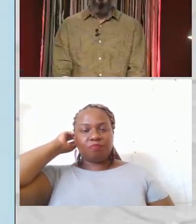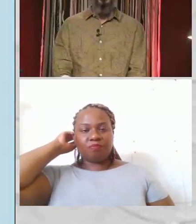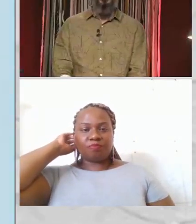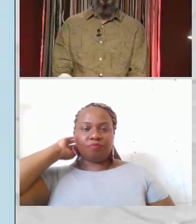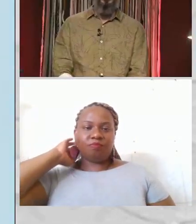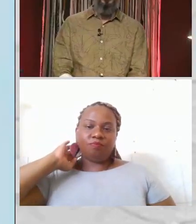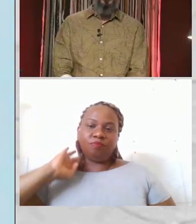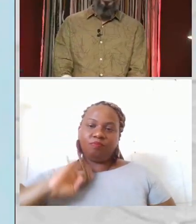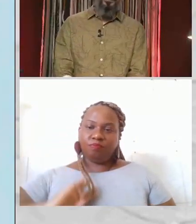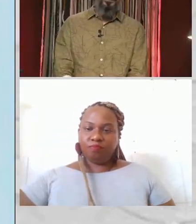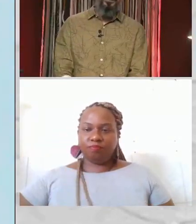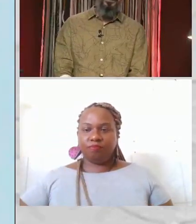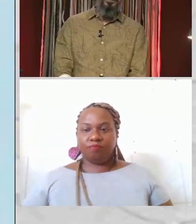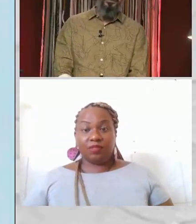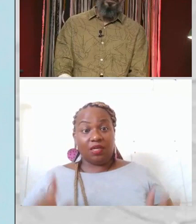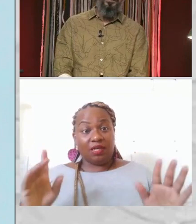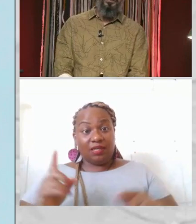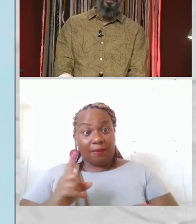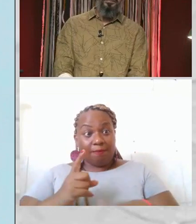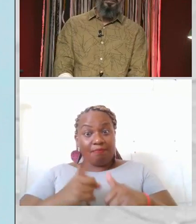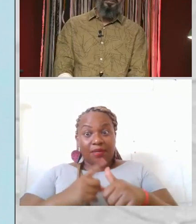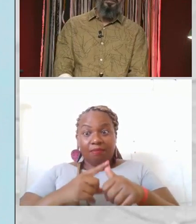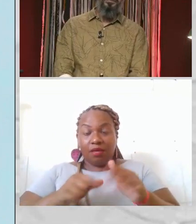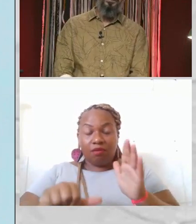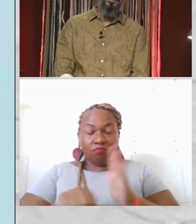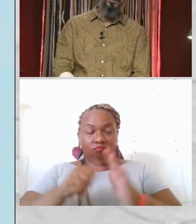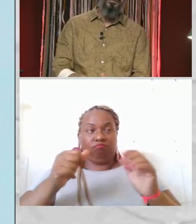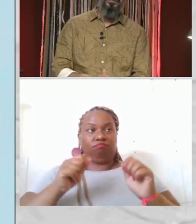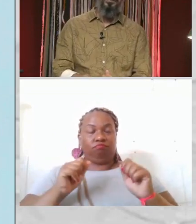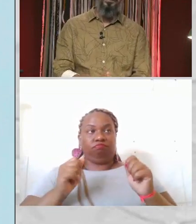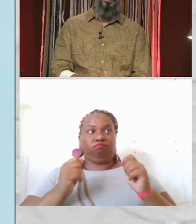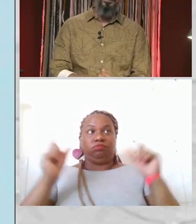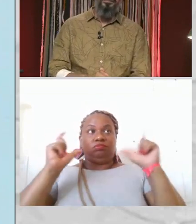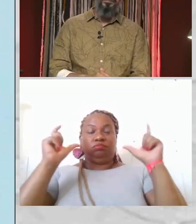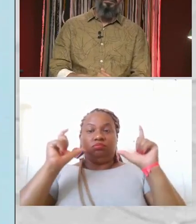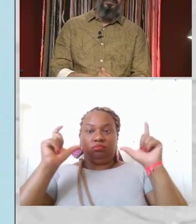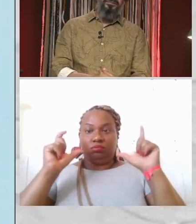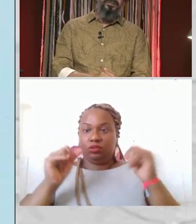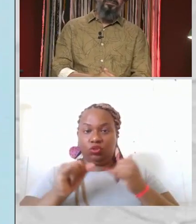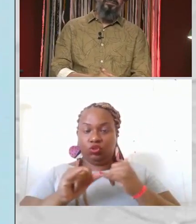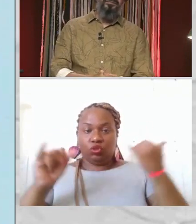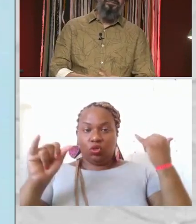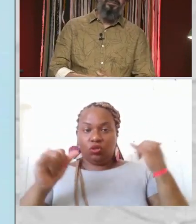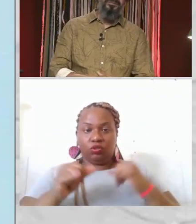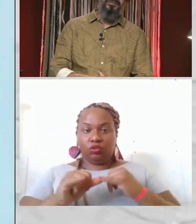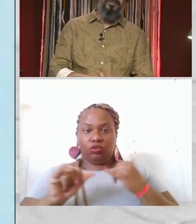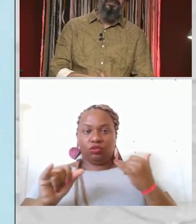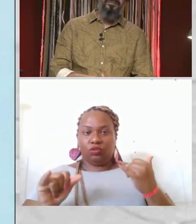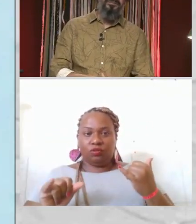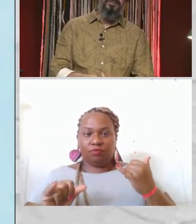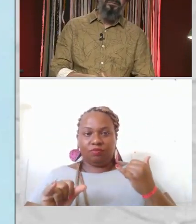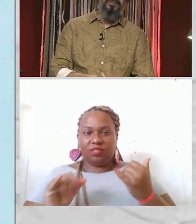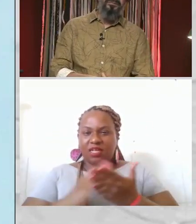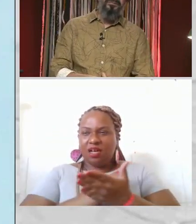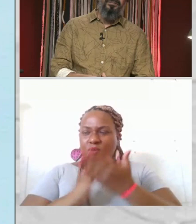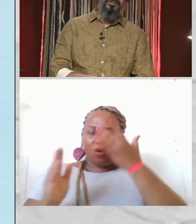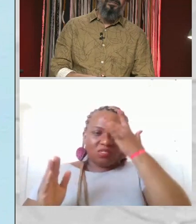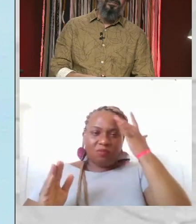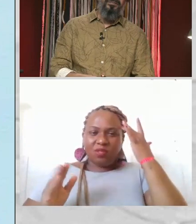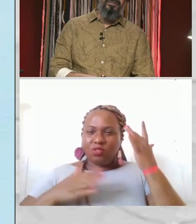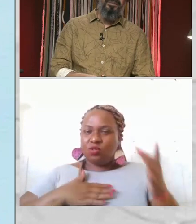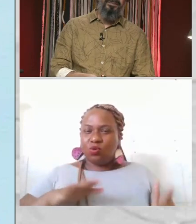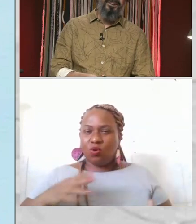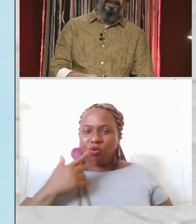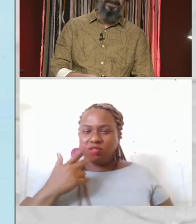no primeiro momento foi um choque para todo mundo, assim, porque tem um lado aí da pandemia que as pessoas em geral não gostam muito de falar nas redes sociais,